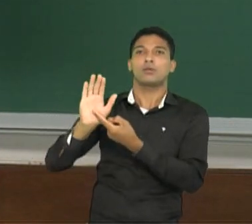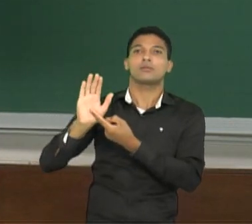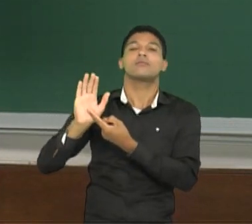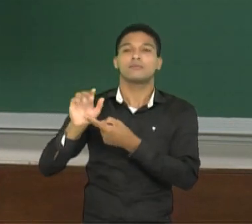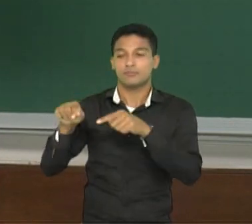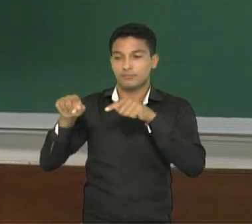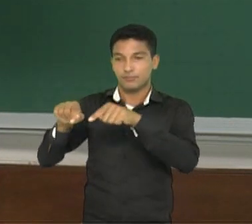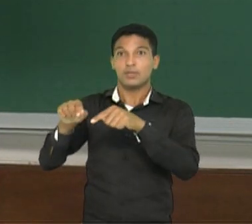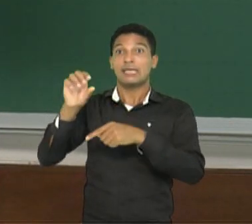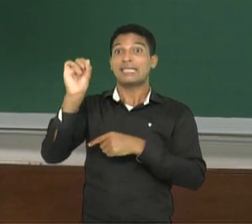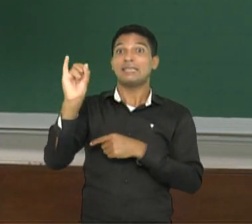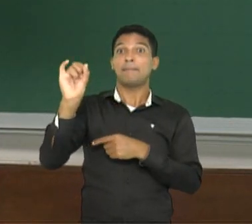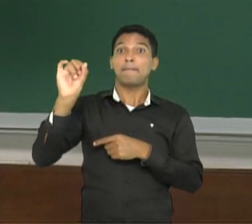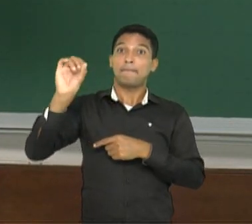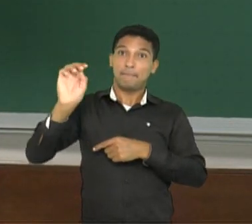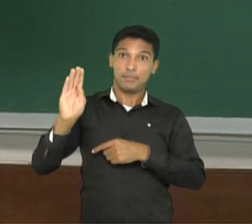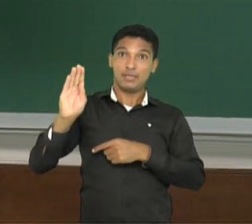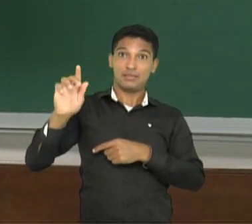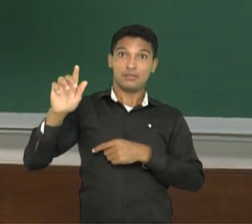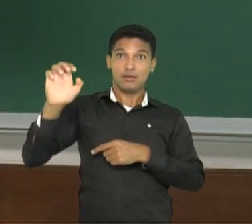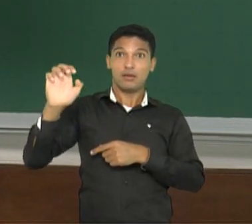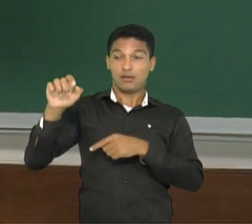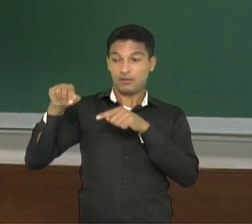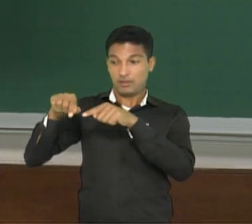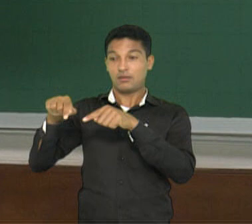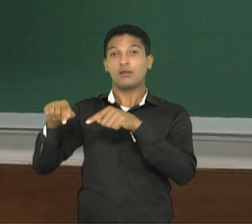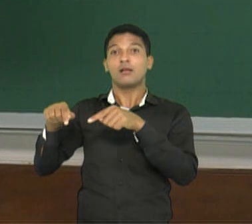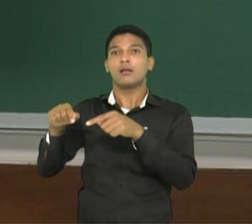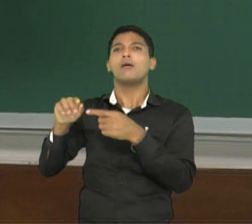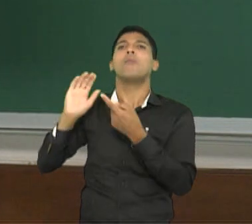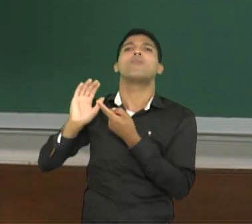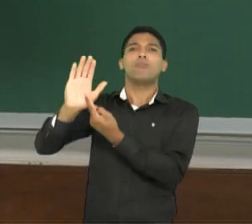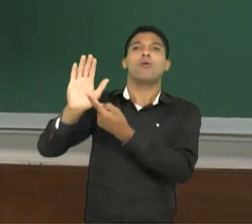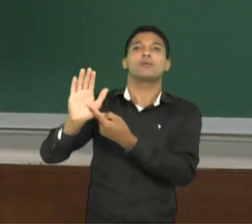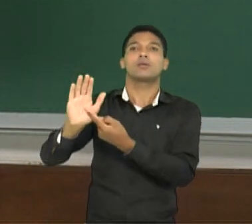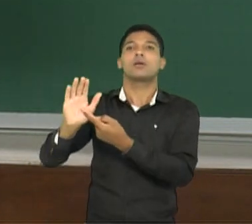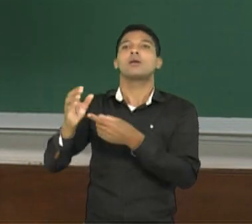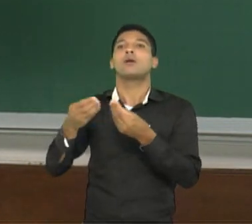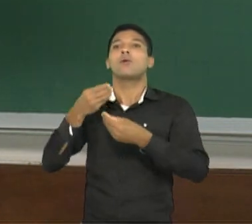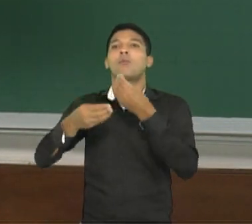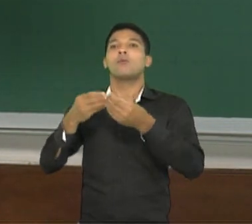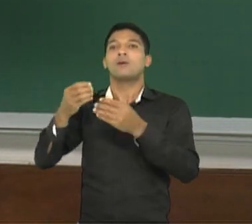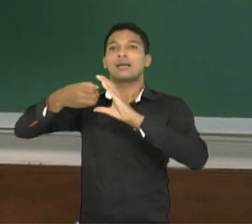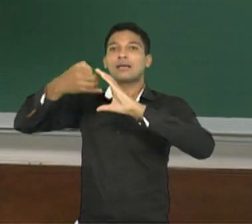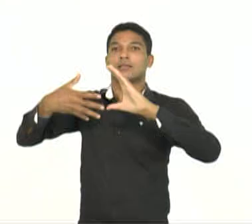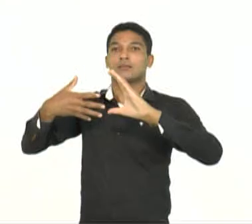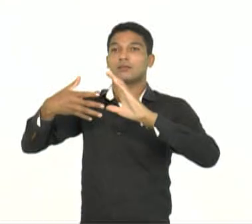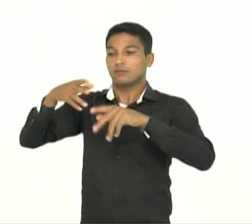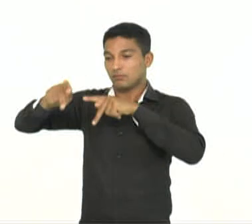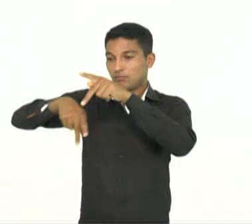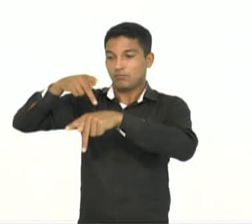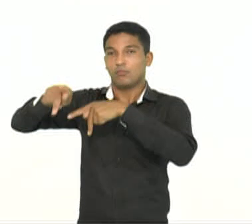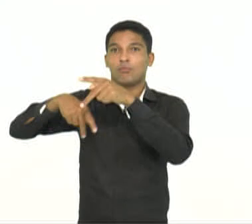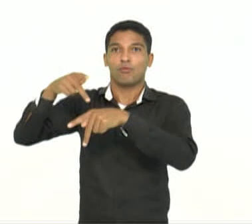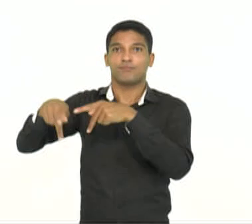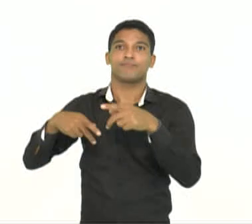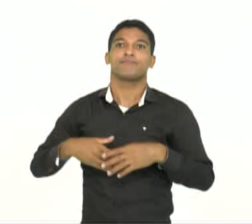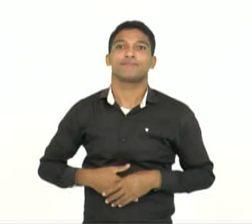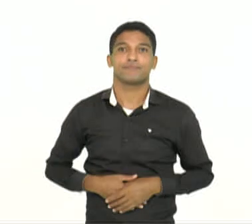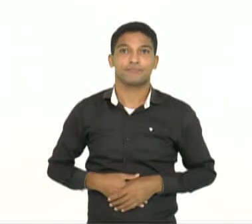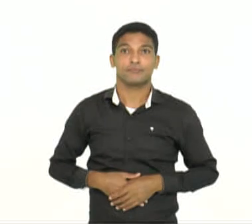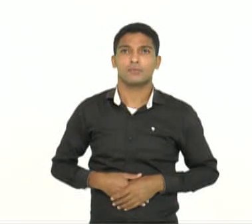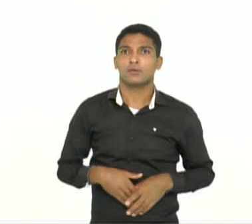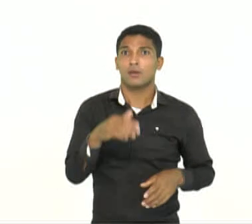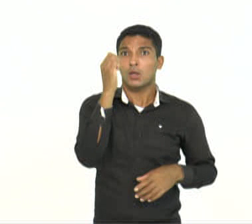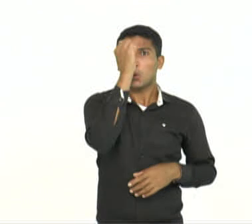realizado pelo IBGE, que é o Instituto Brasileiro de Geografia e Estatística, certo? O Brasil é o quinto mais populoso do mundo. O que é